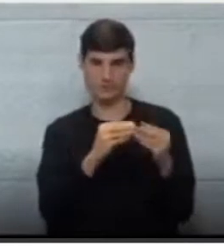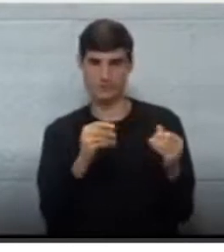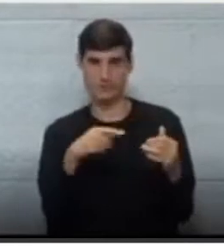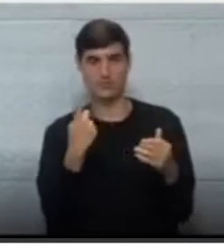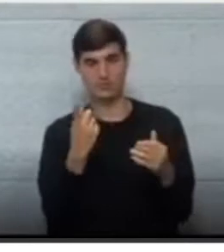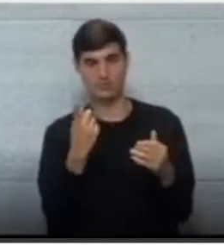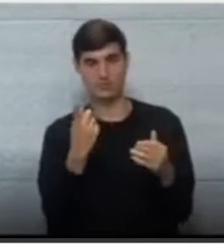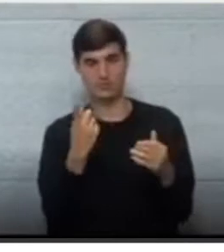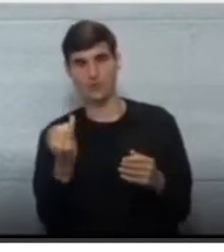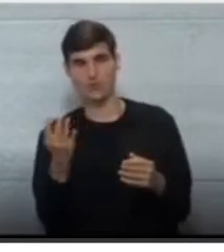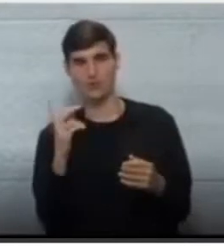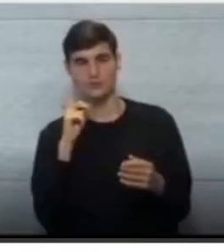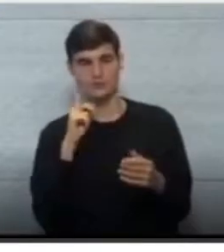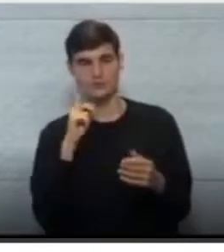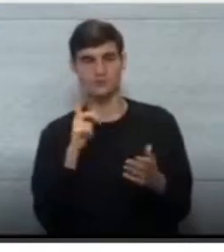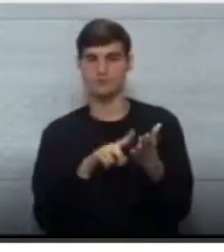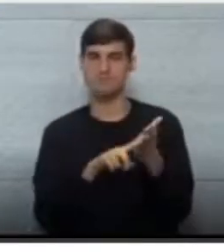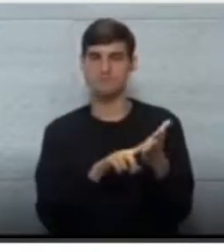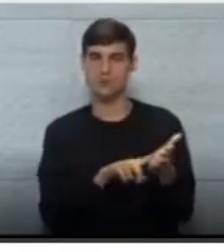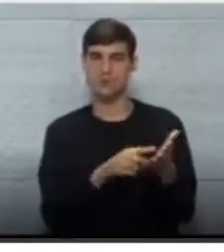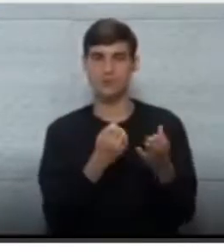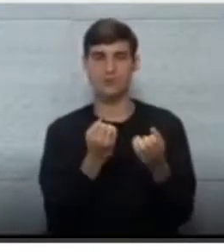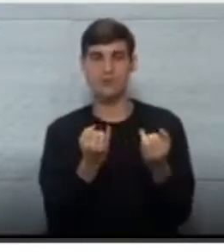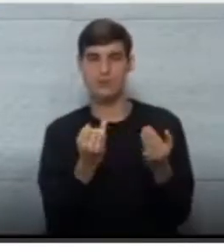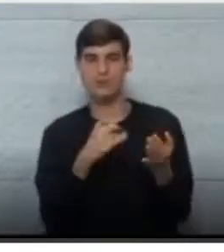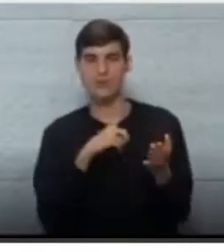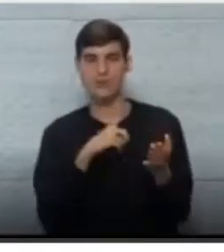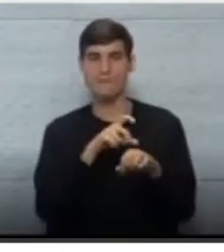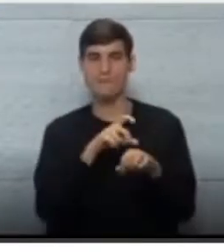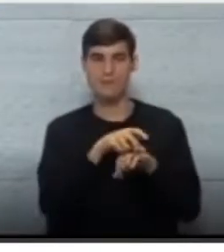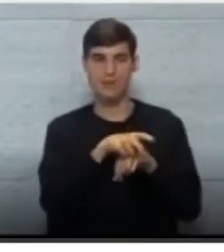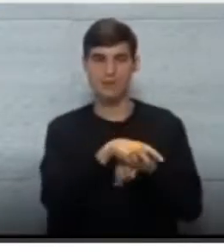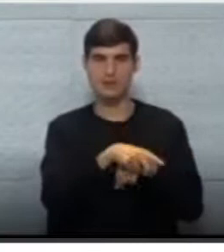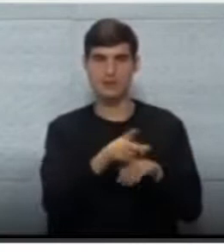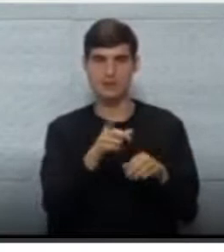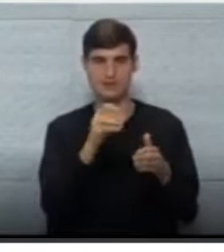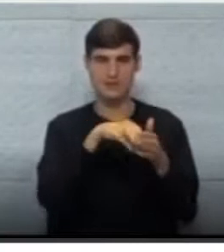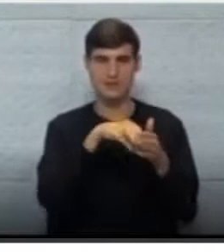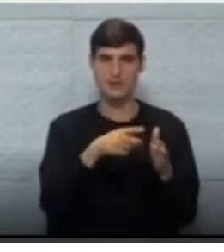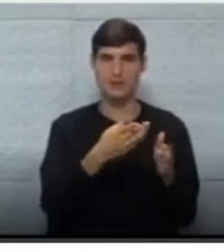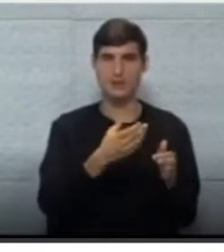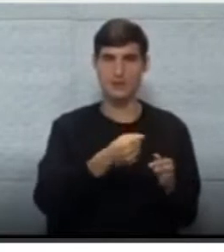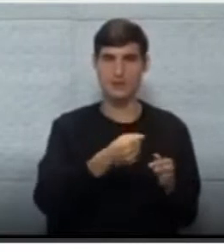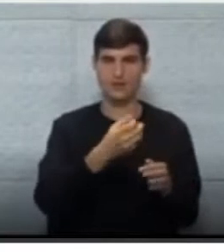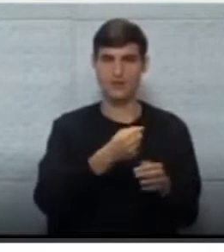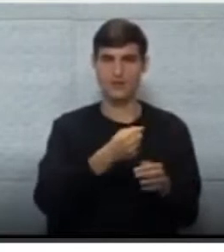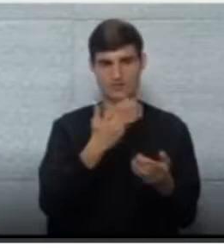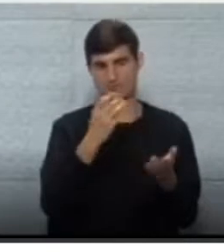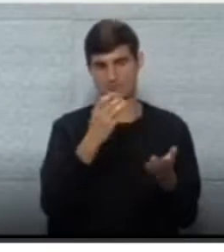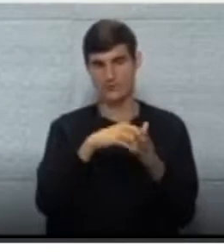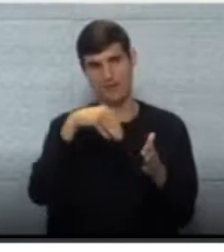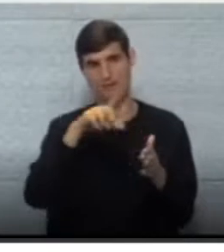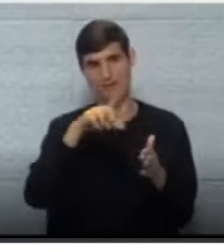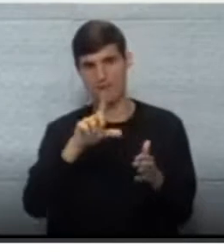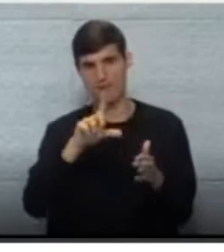fazer a contagem, mostrando então quais são aí, quantas bactérias nós temos por